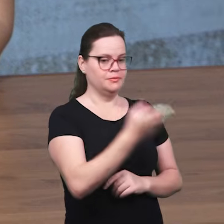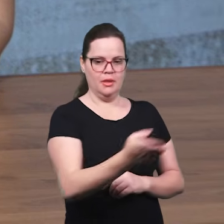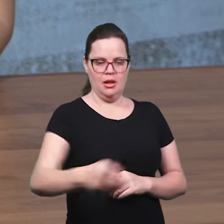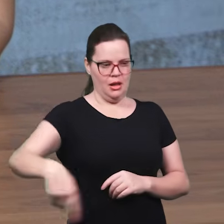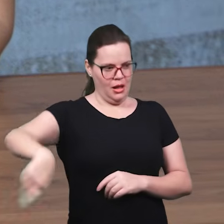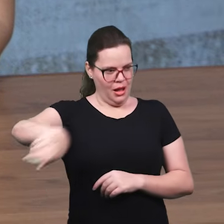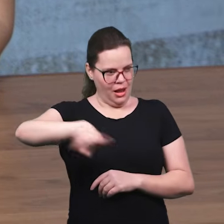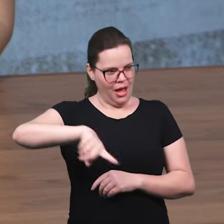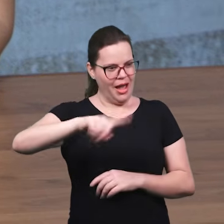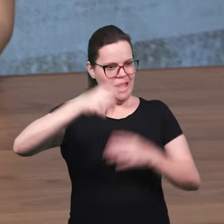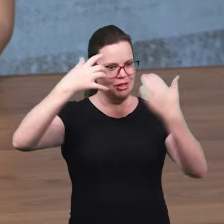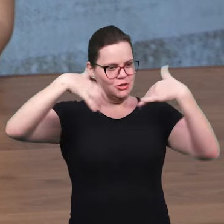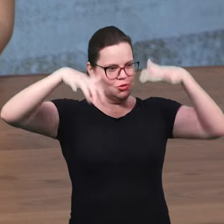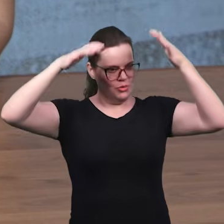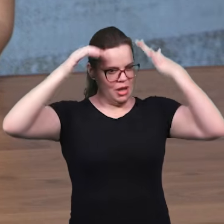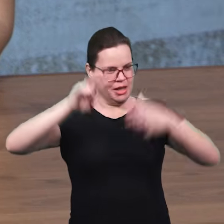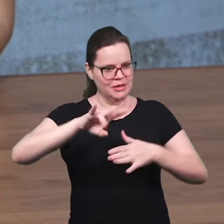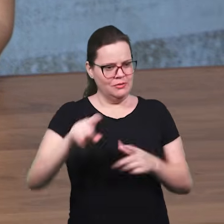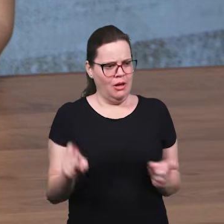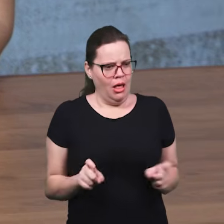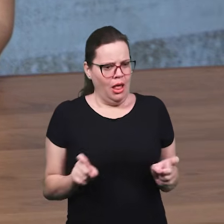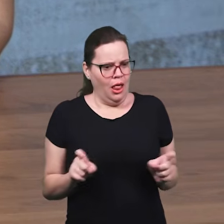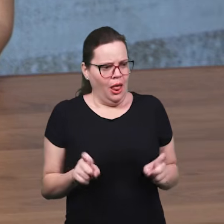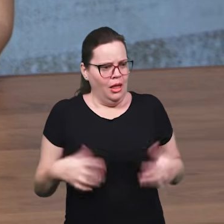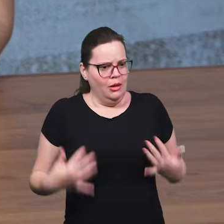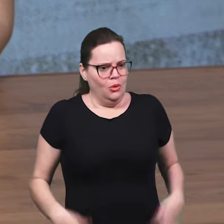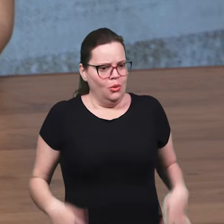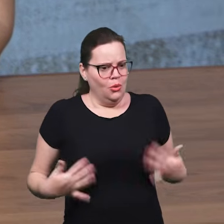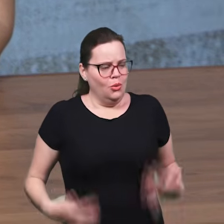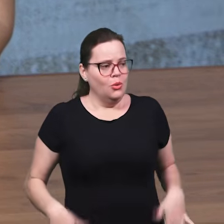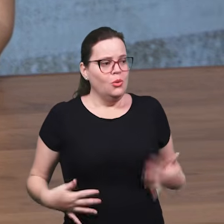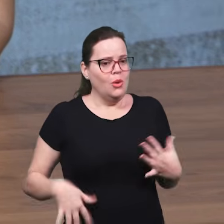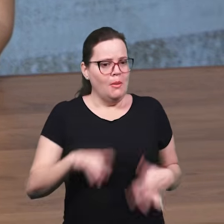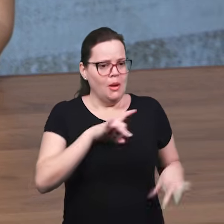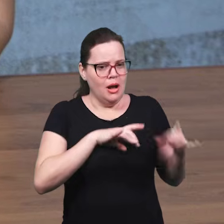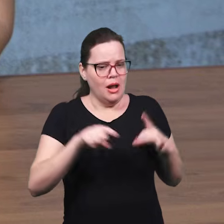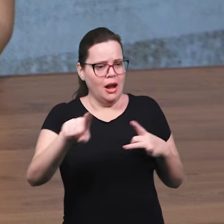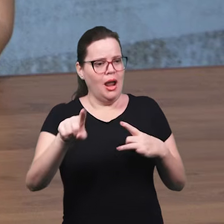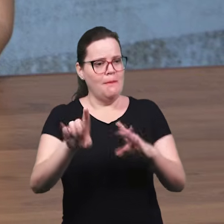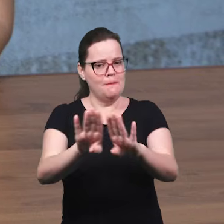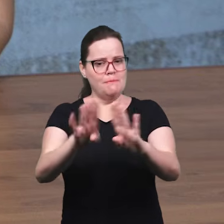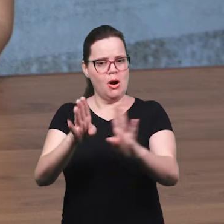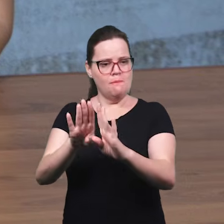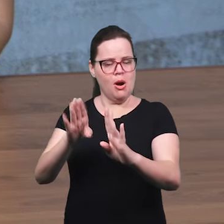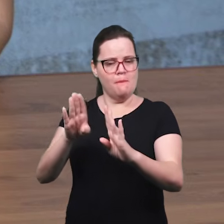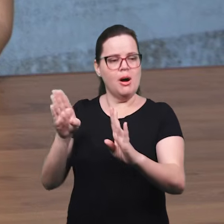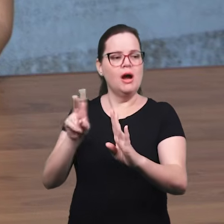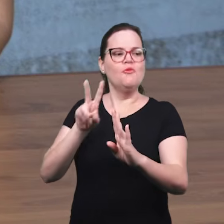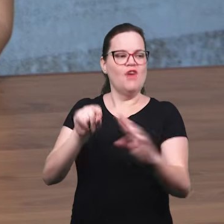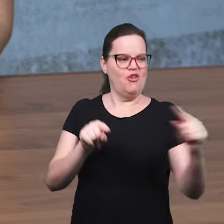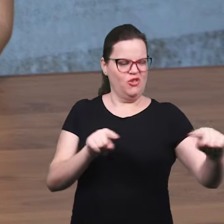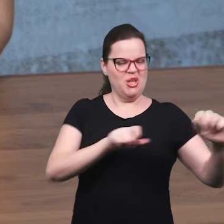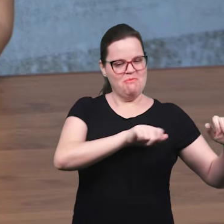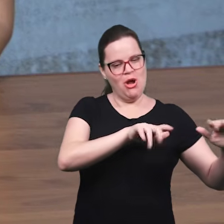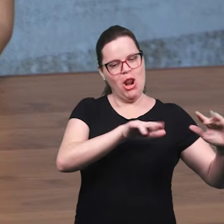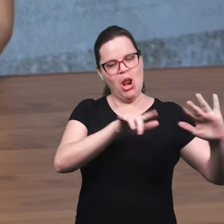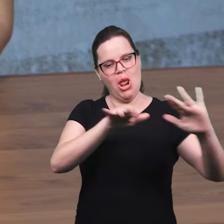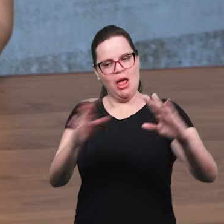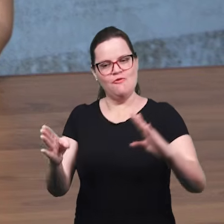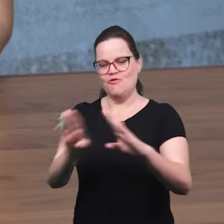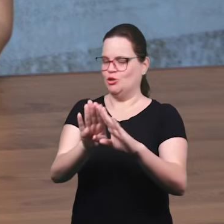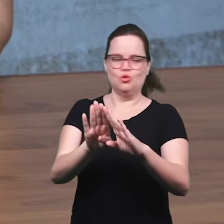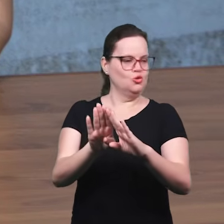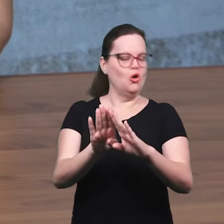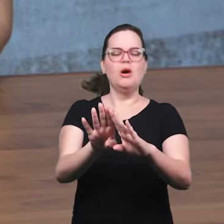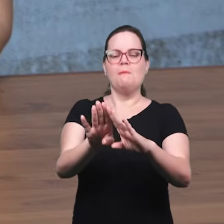reis para abrir diante dele as portas, e as portas não se fecharão. Eu